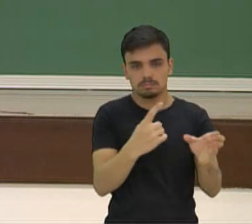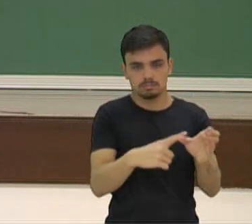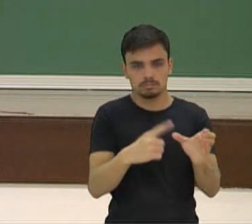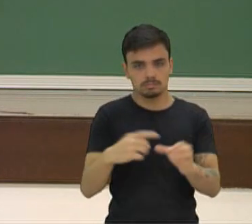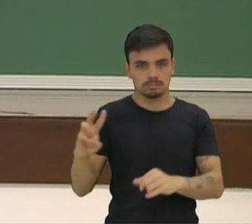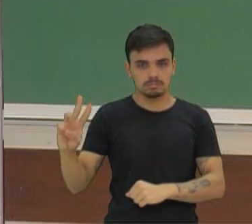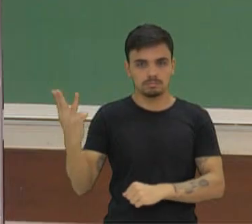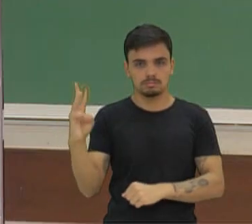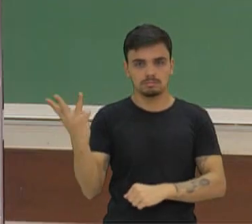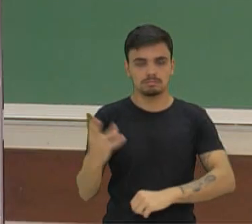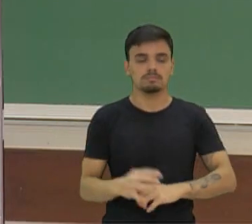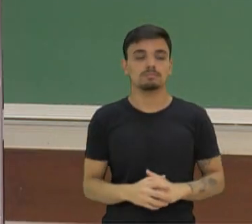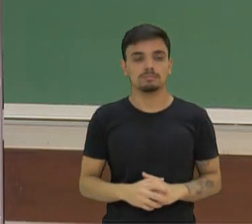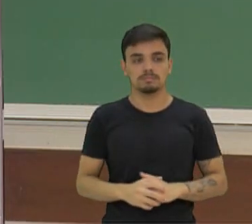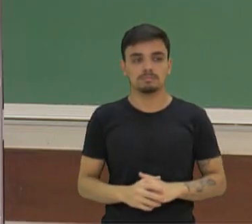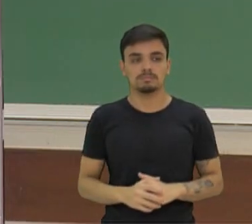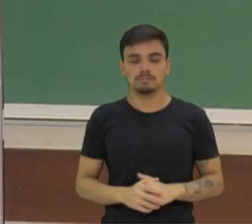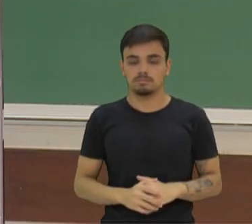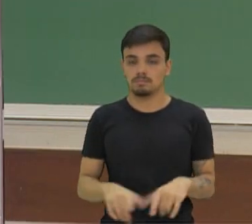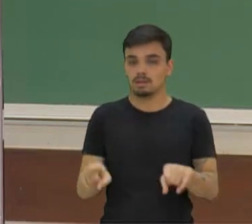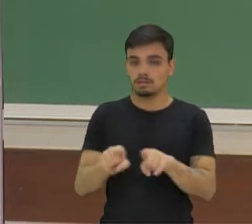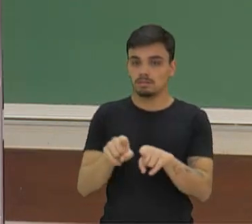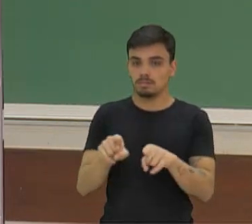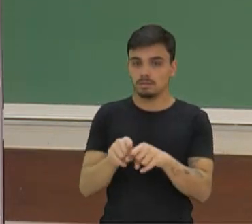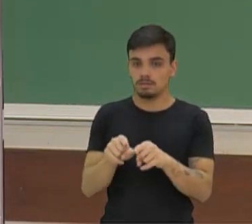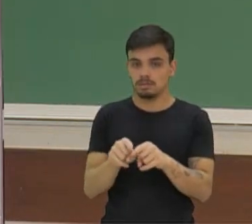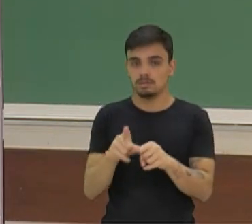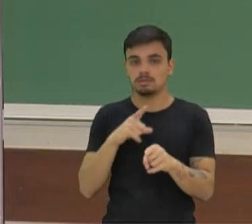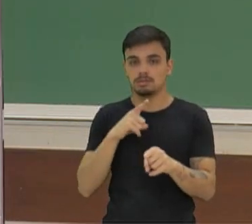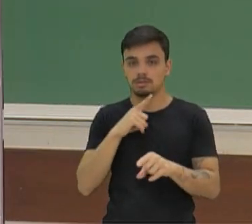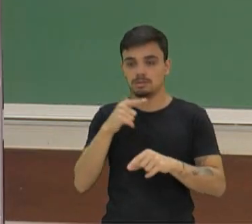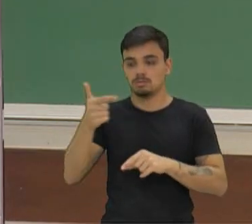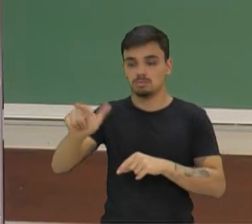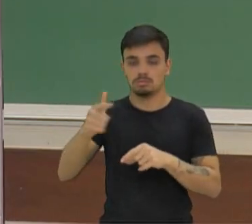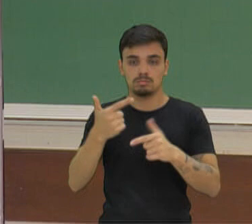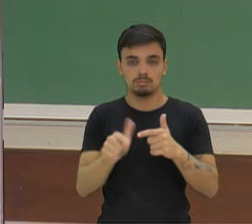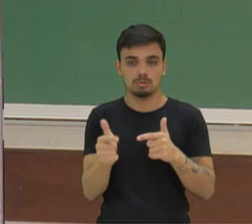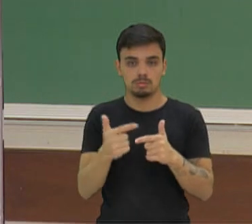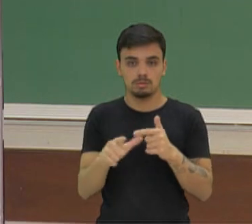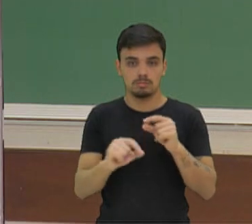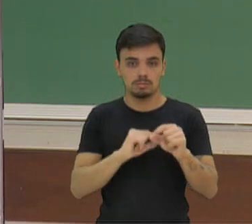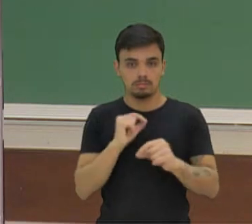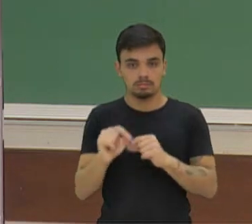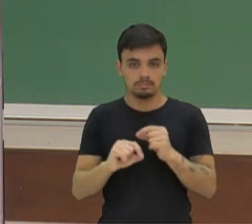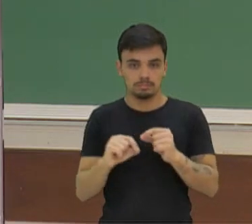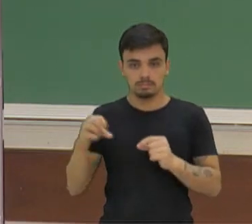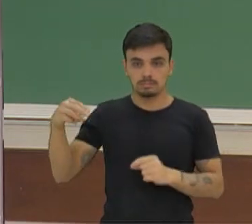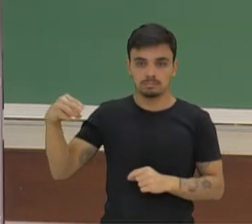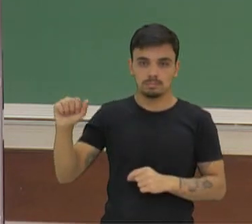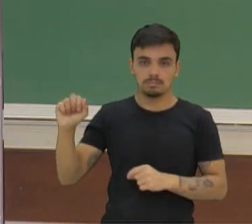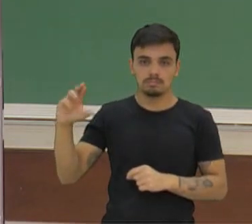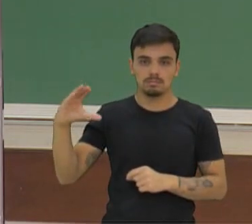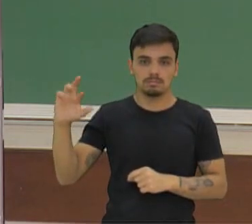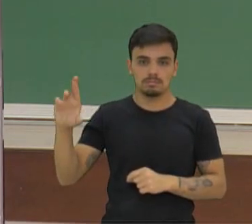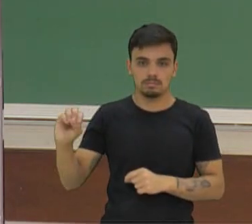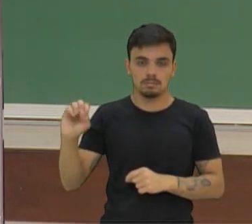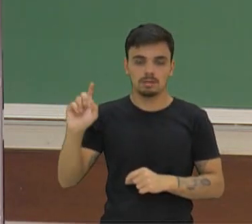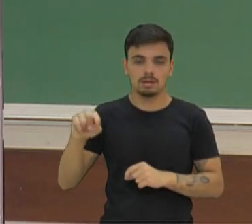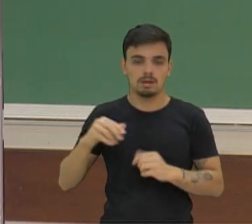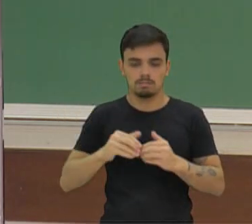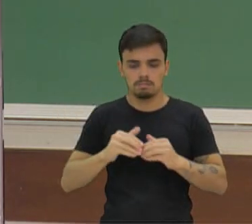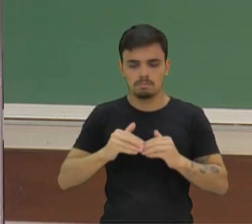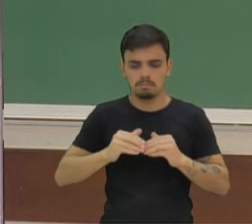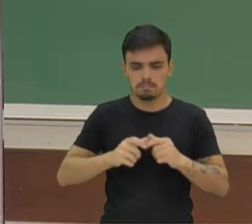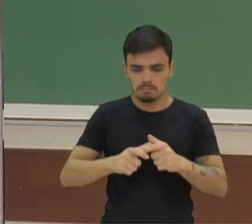desse problema econômico, dos elevados preços, tinha um outro problema, um problema macro, um problema maior, que era o seguinte,